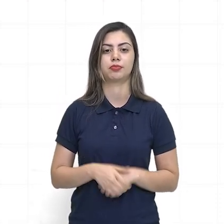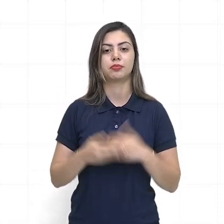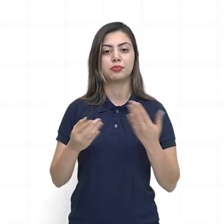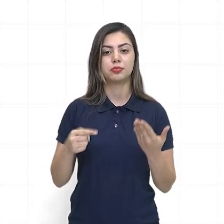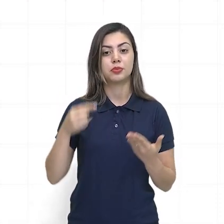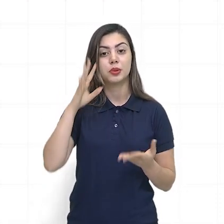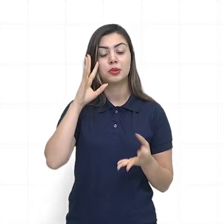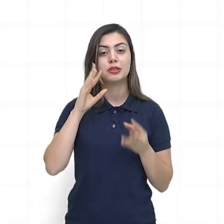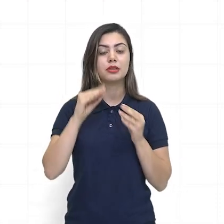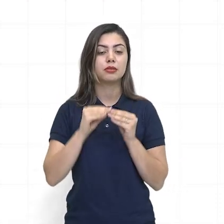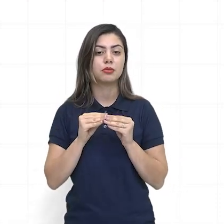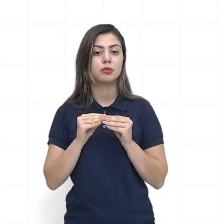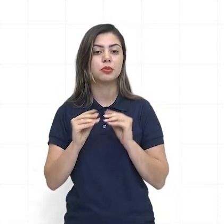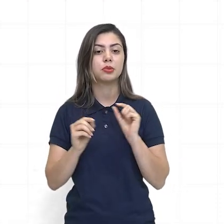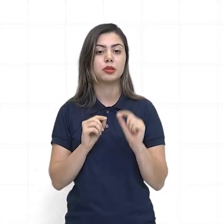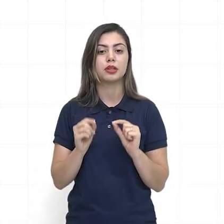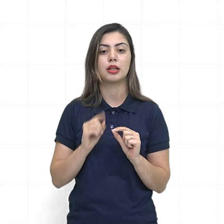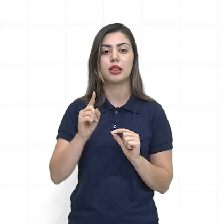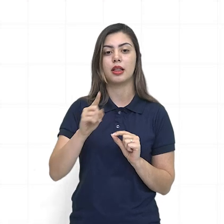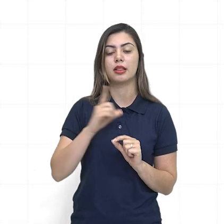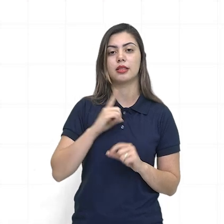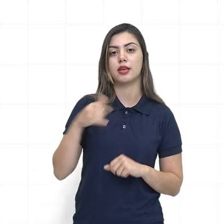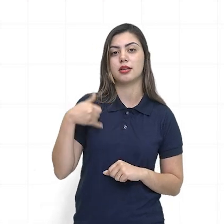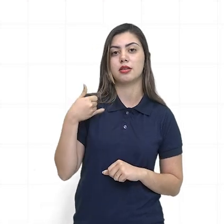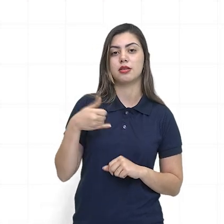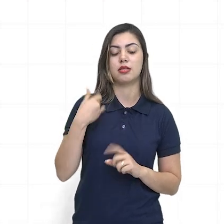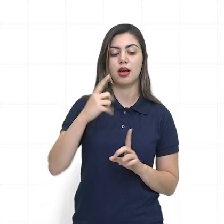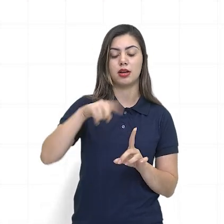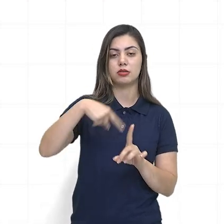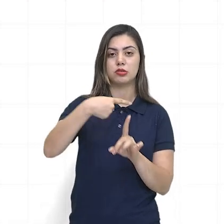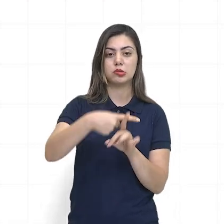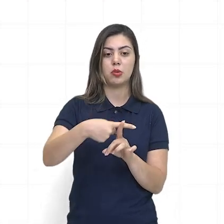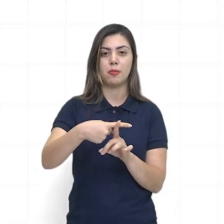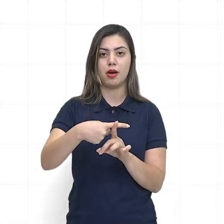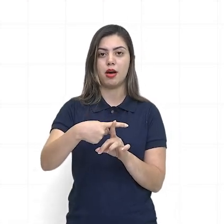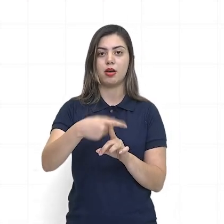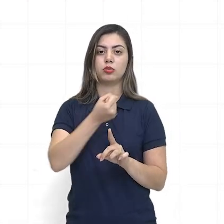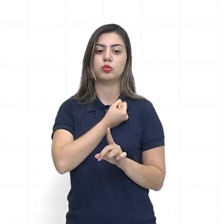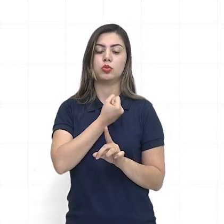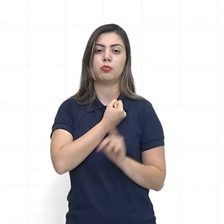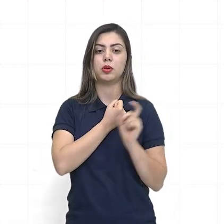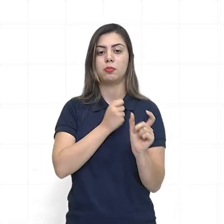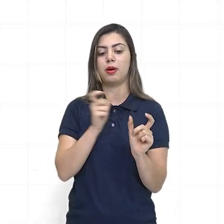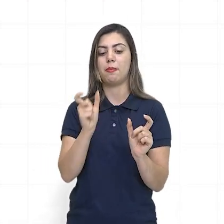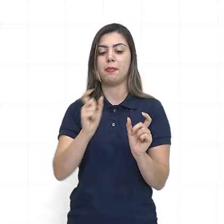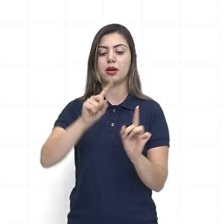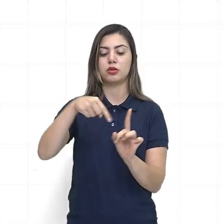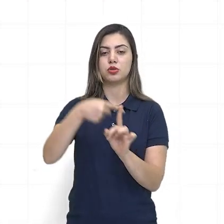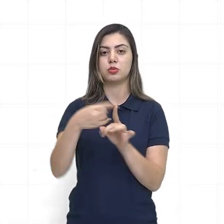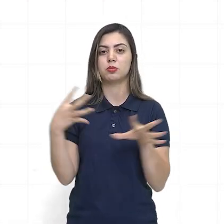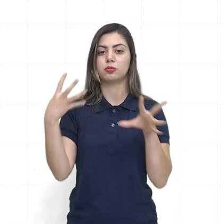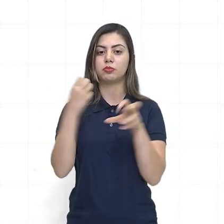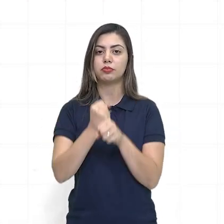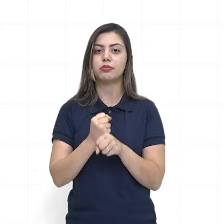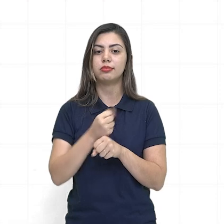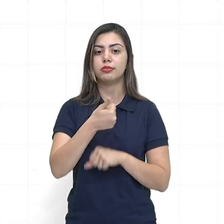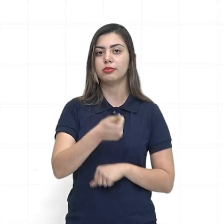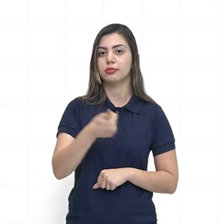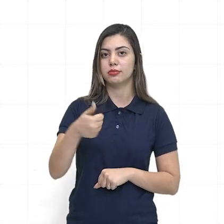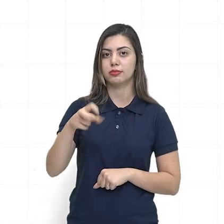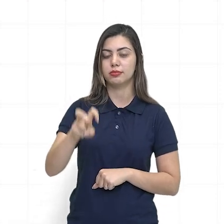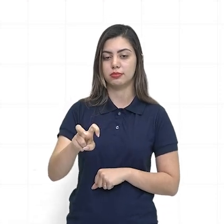Sabendo que a soma entre as idades de cada um é igual a